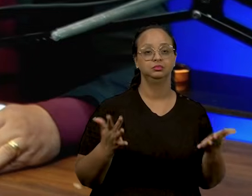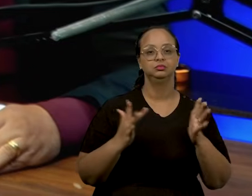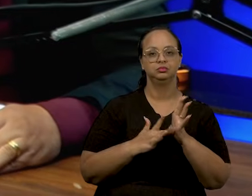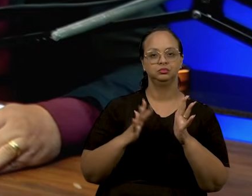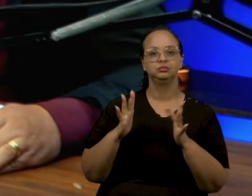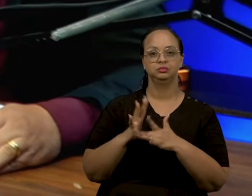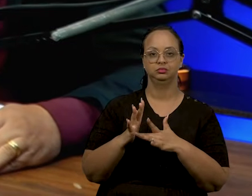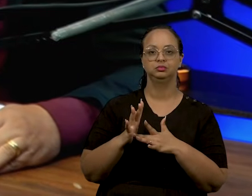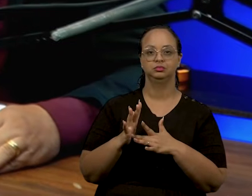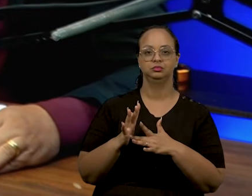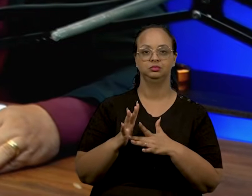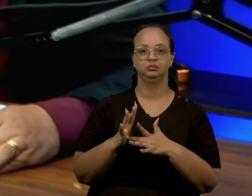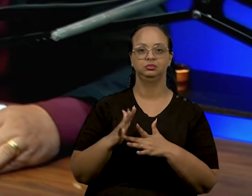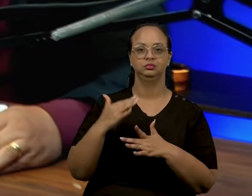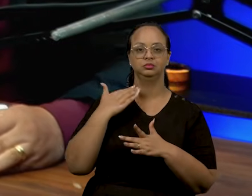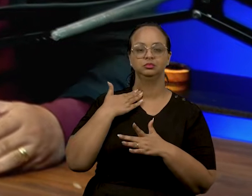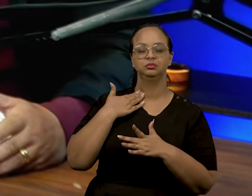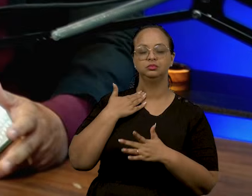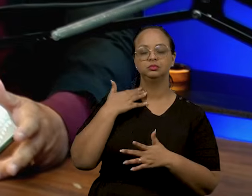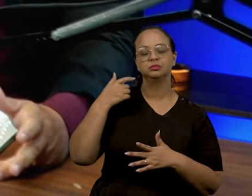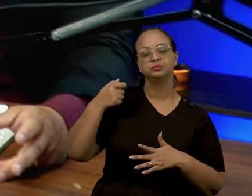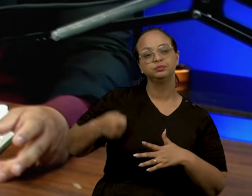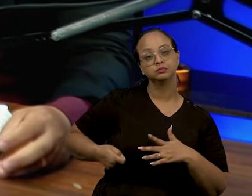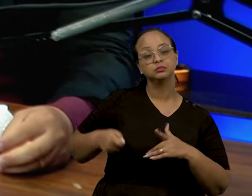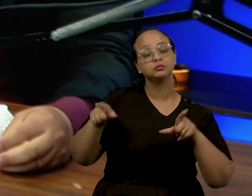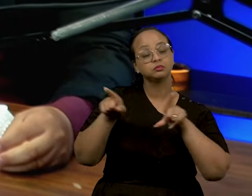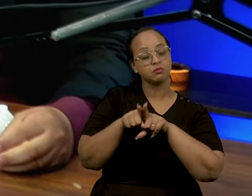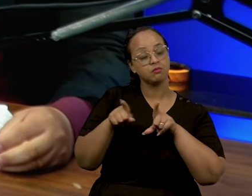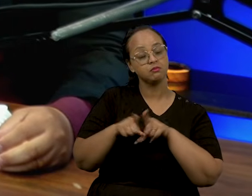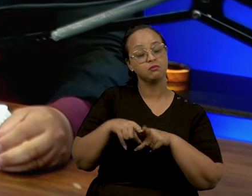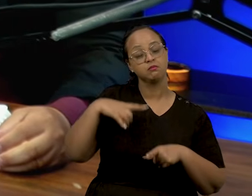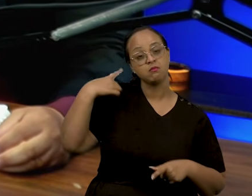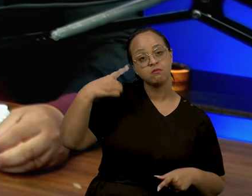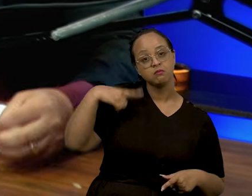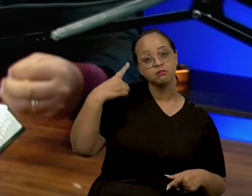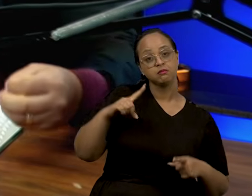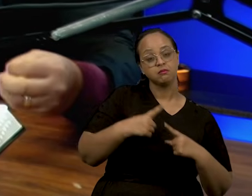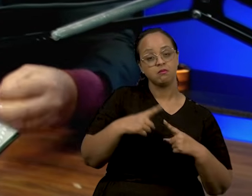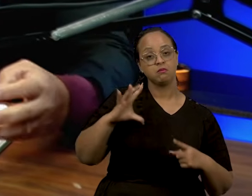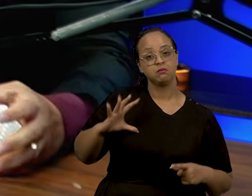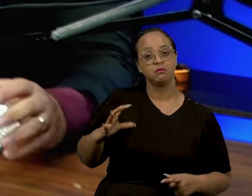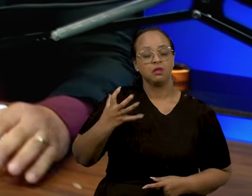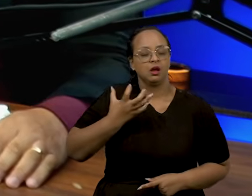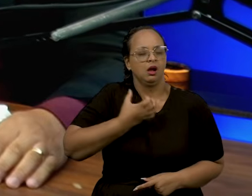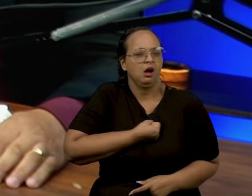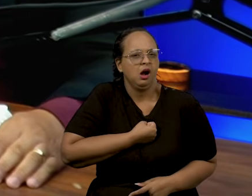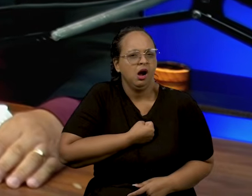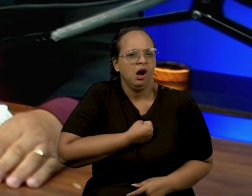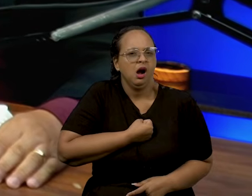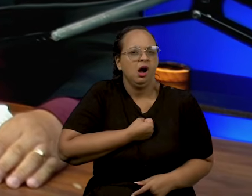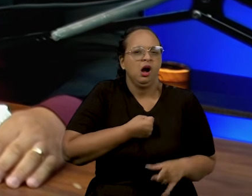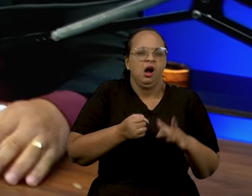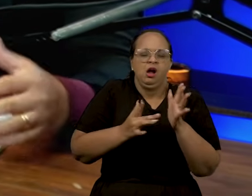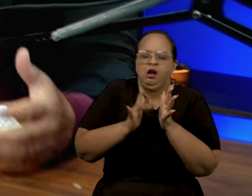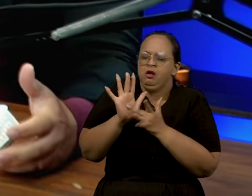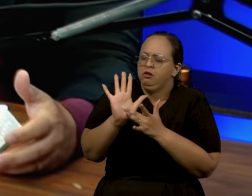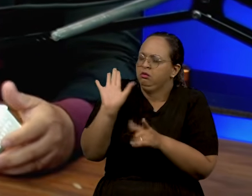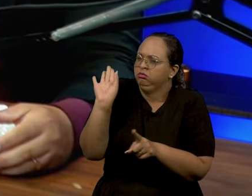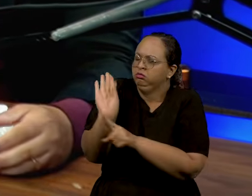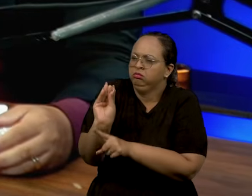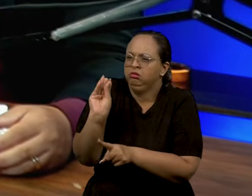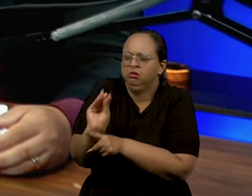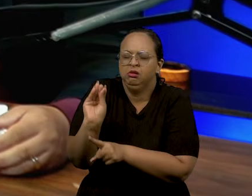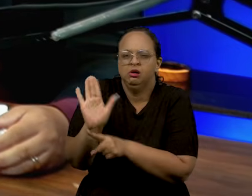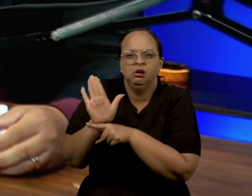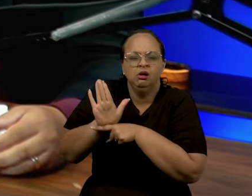e o advogado. Porque quando se fala de salvação, o Senhor faz tudo para salvar o homem. Todo o